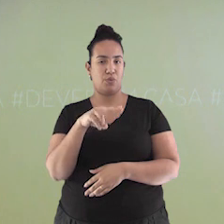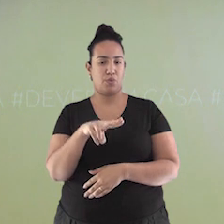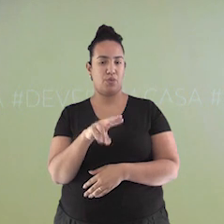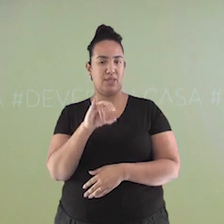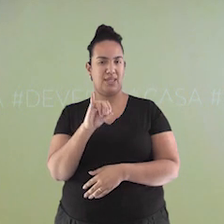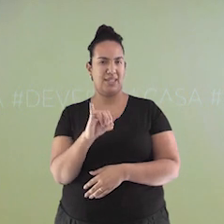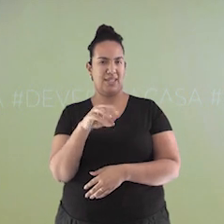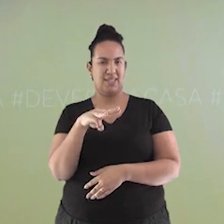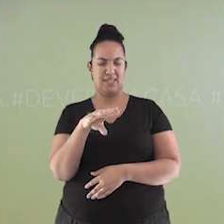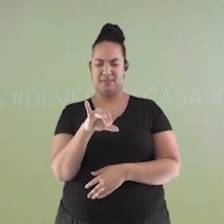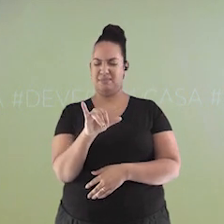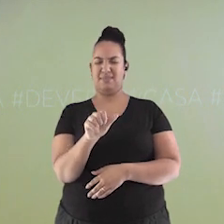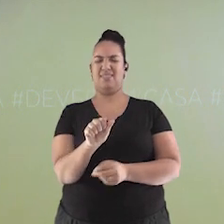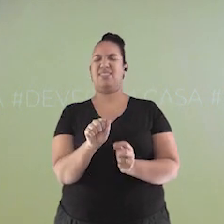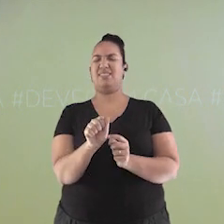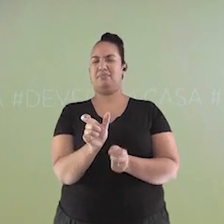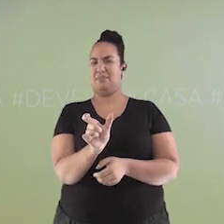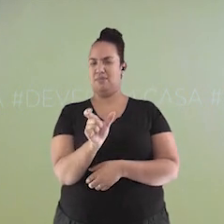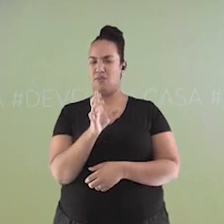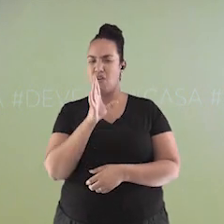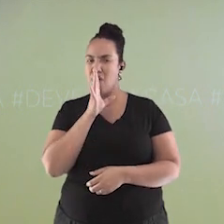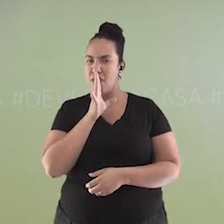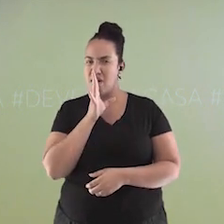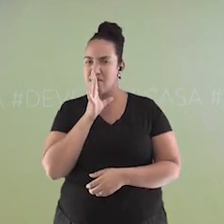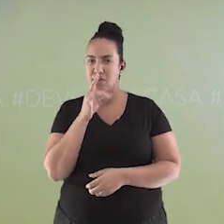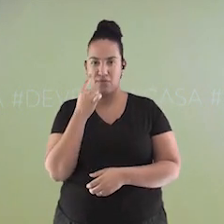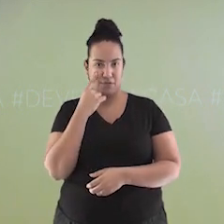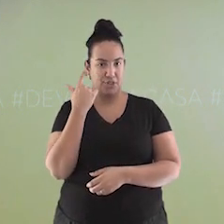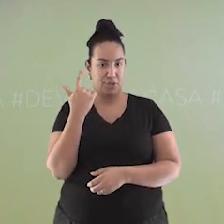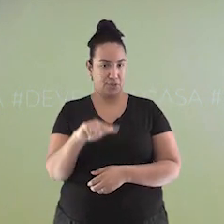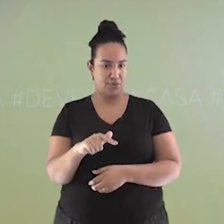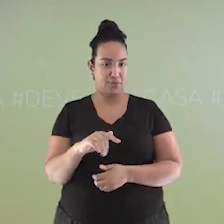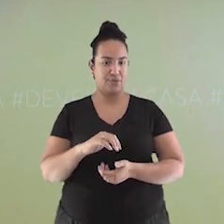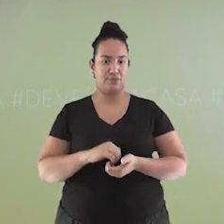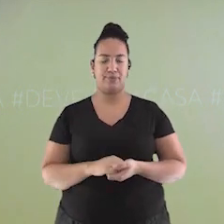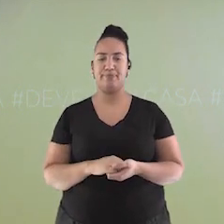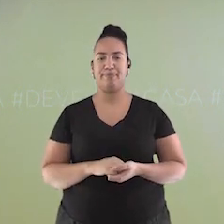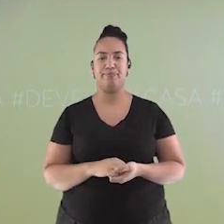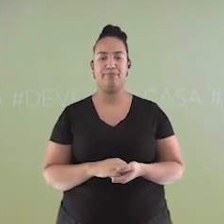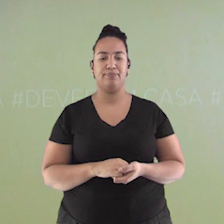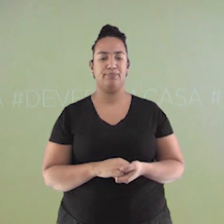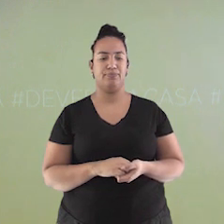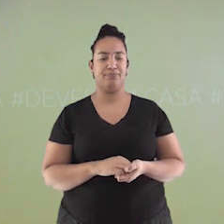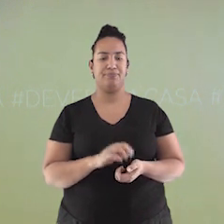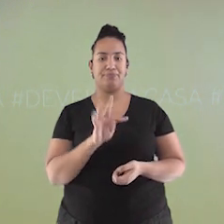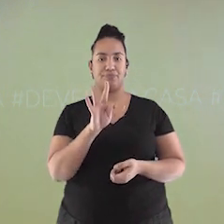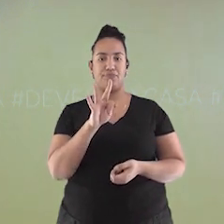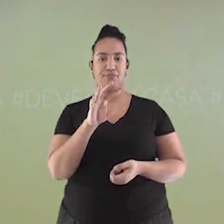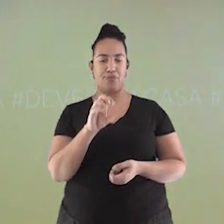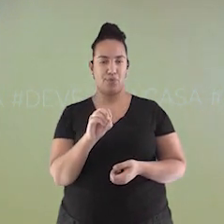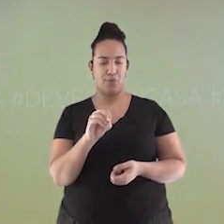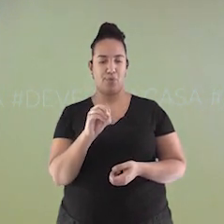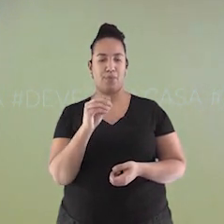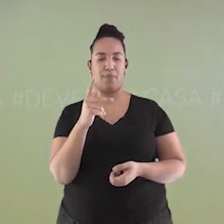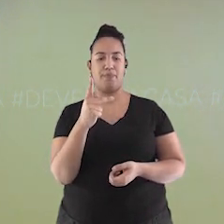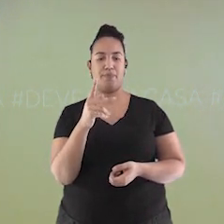toponímia. Você já ouviu essa palavra? Vamos repetir pausadamente?